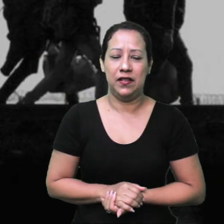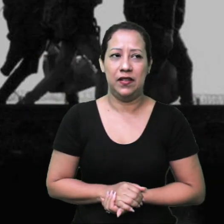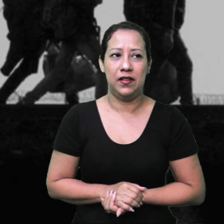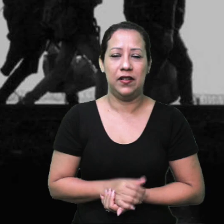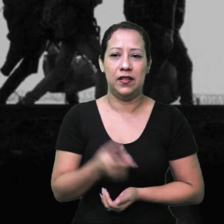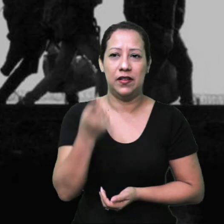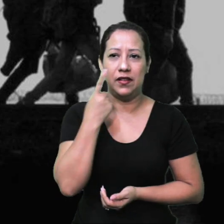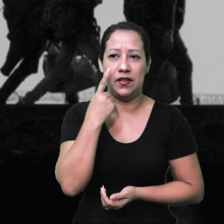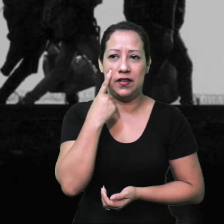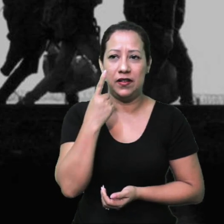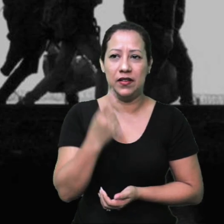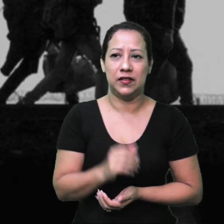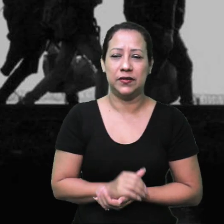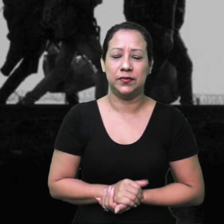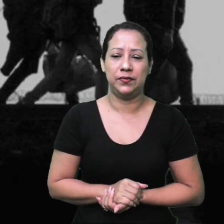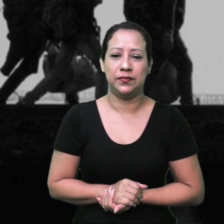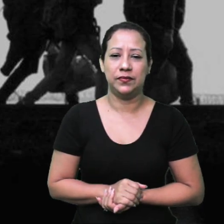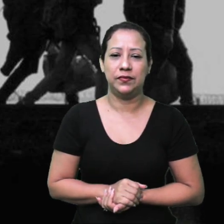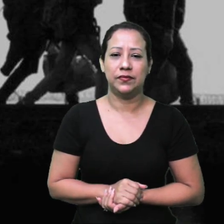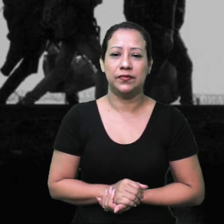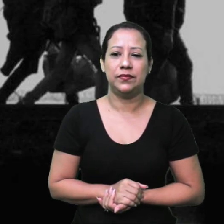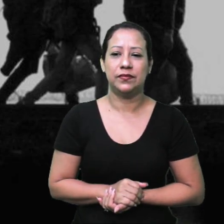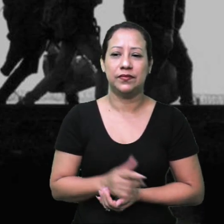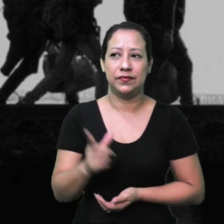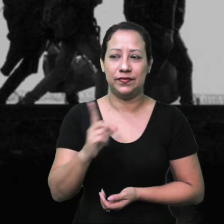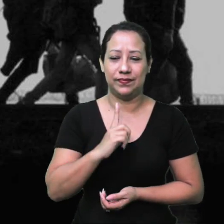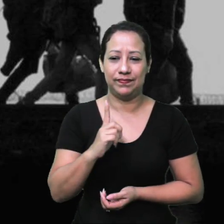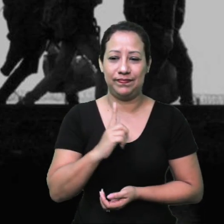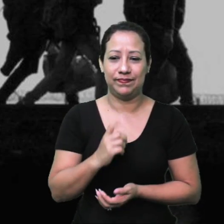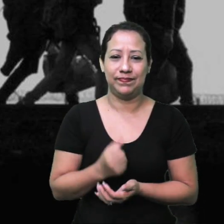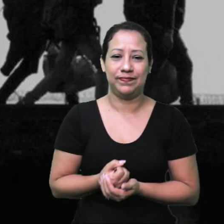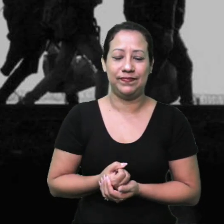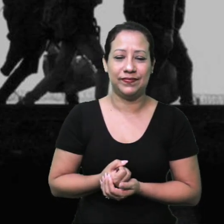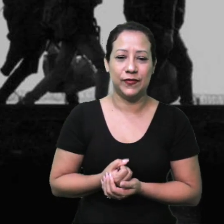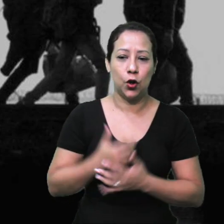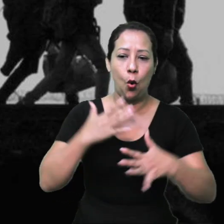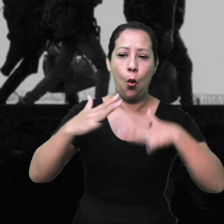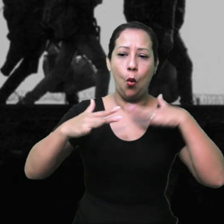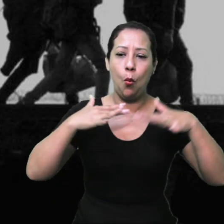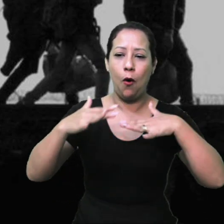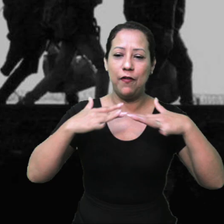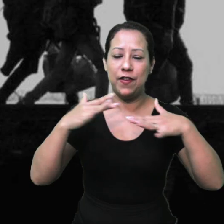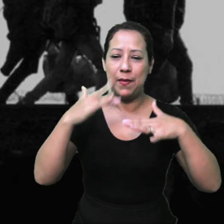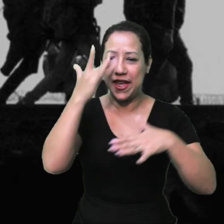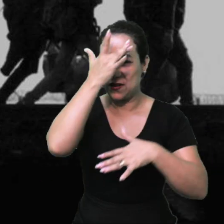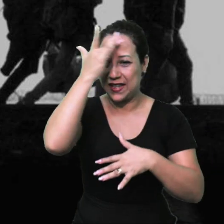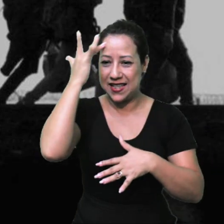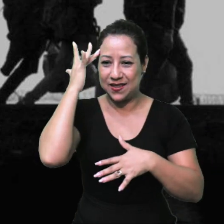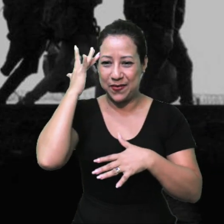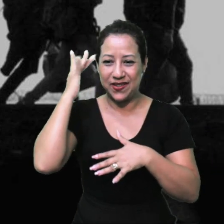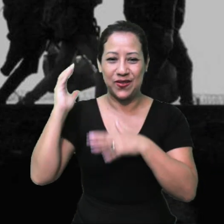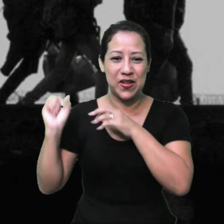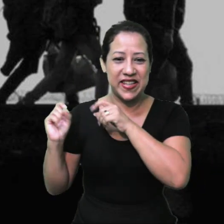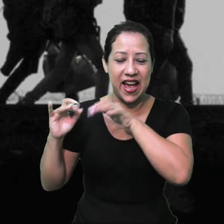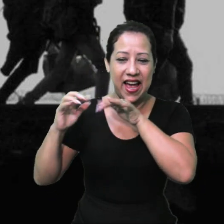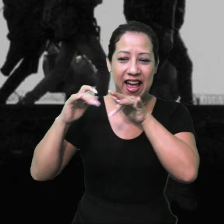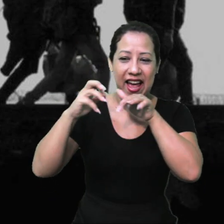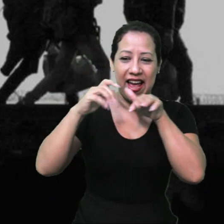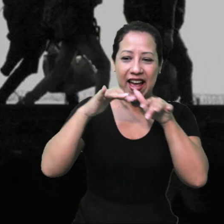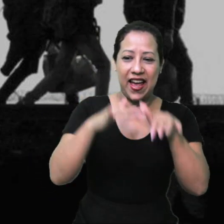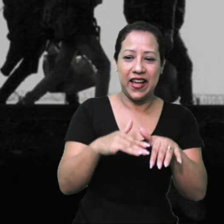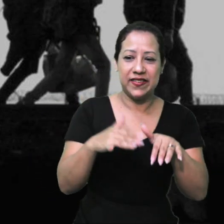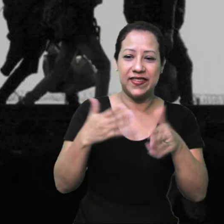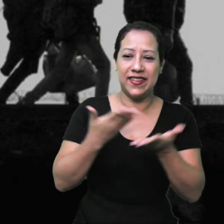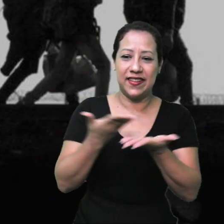Vejam só, aí de cara nós já temos as migrações, os movimentos das pessoas indo para um lugar para o outro. Portanto, você já